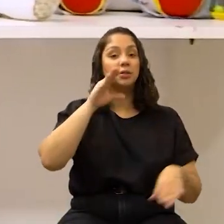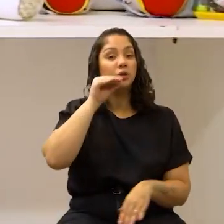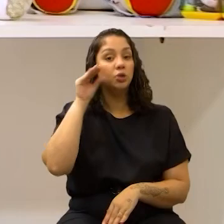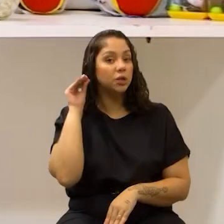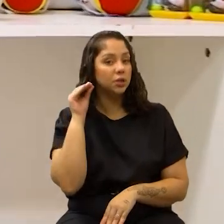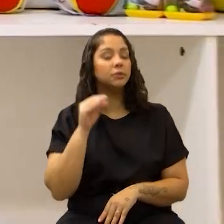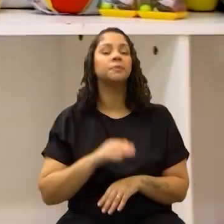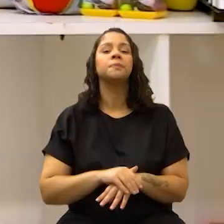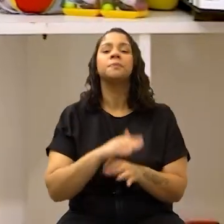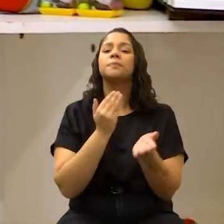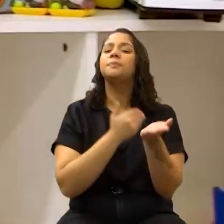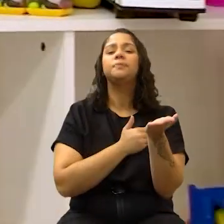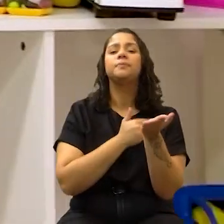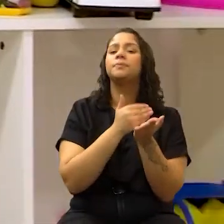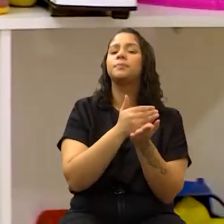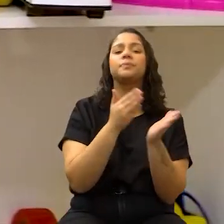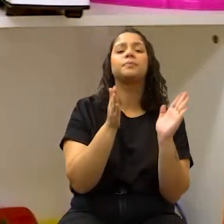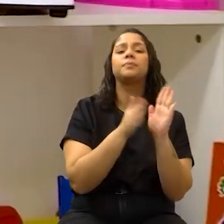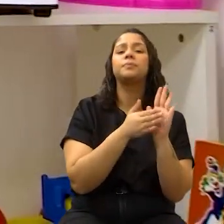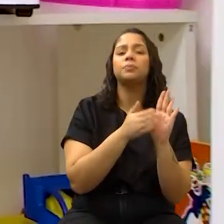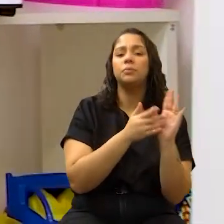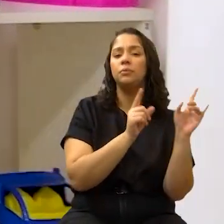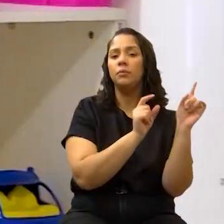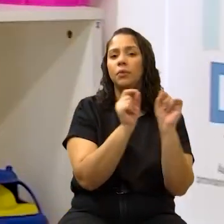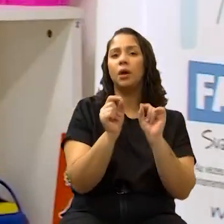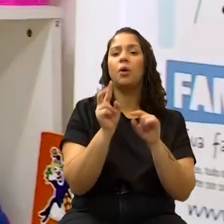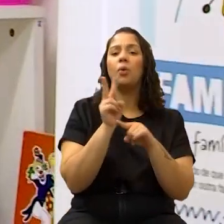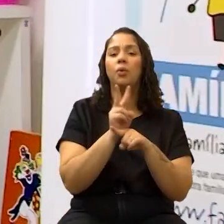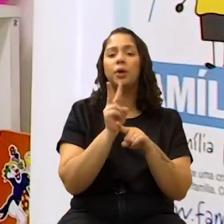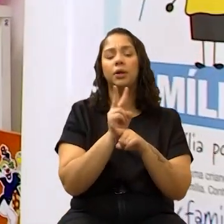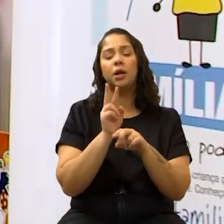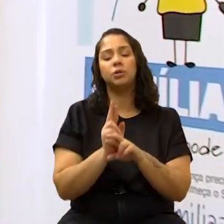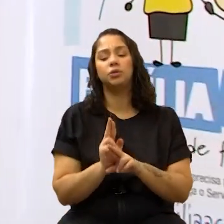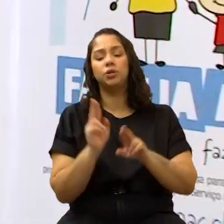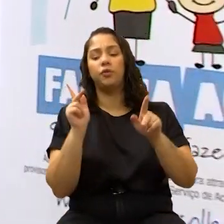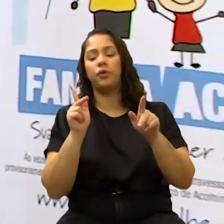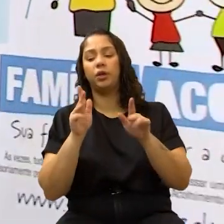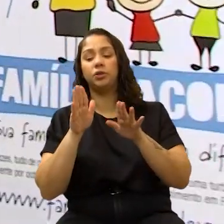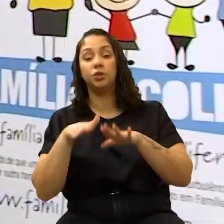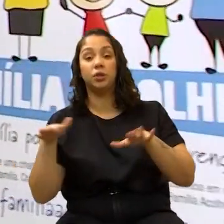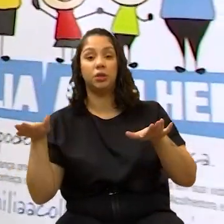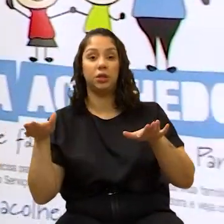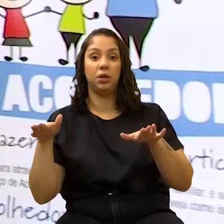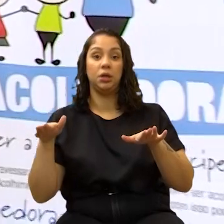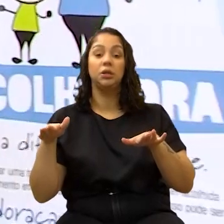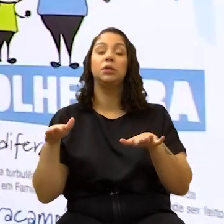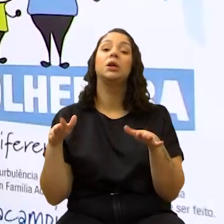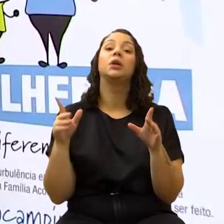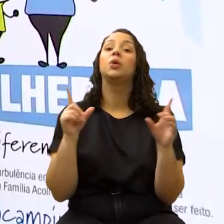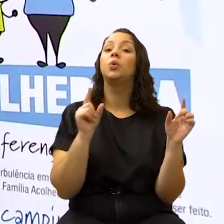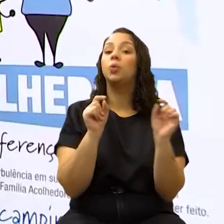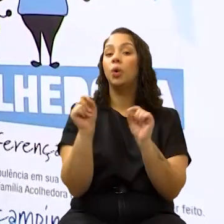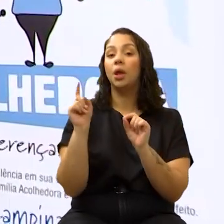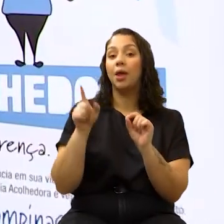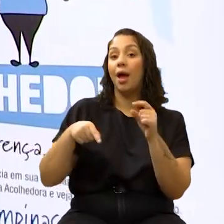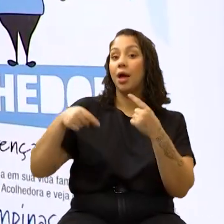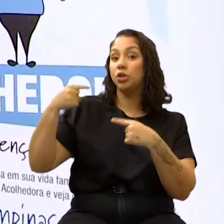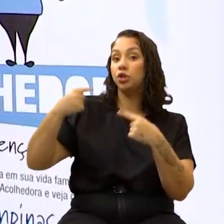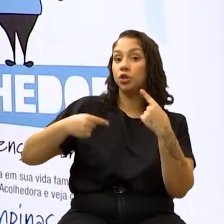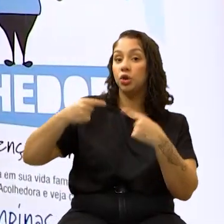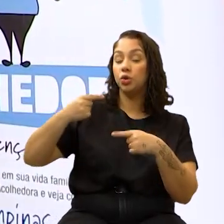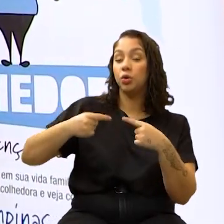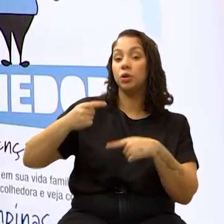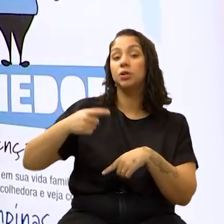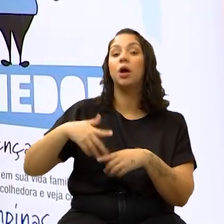ao Adolescente. Ele começou com uma proposta de cuidado alternativo às crianças a partir de